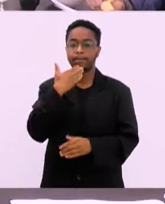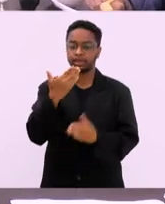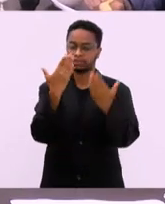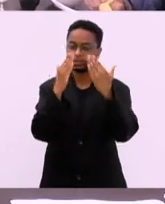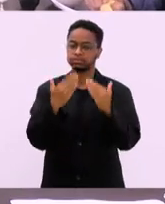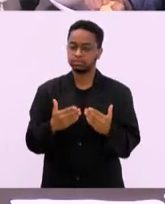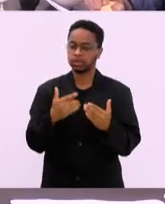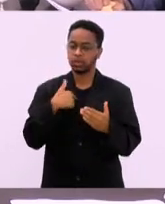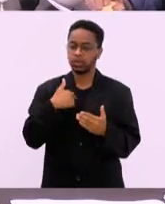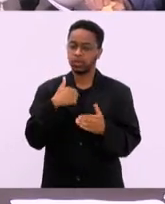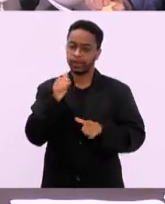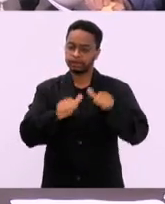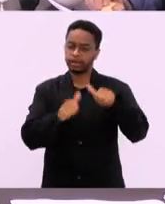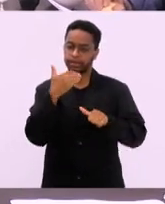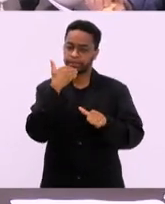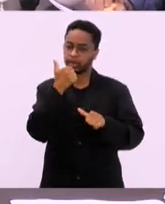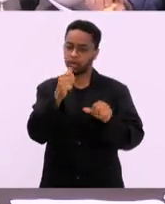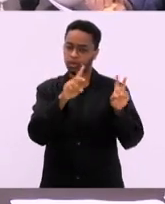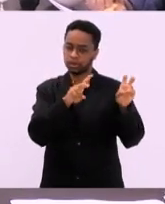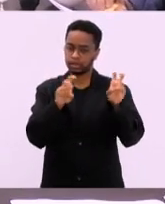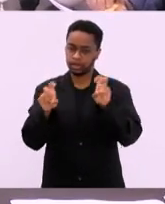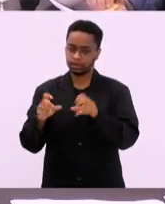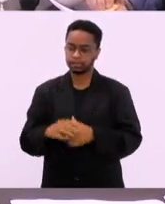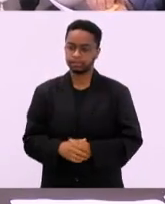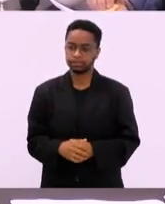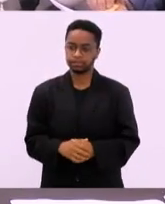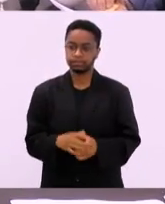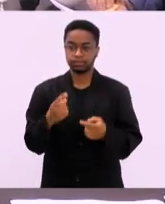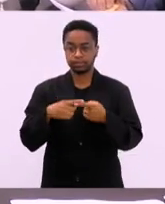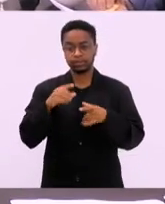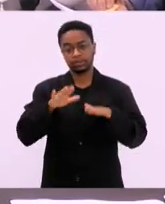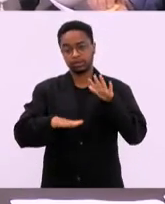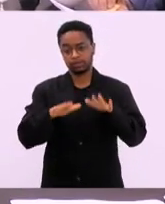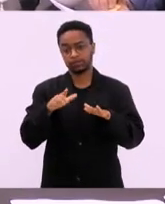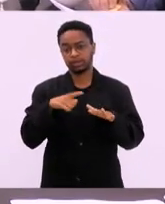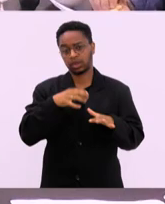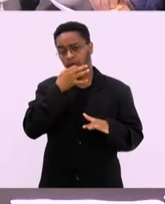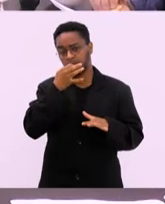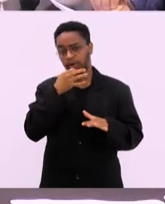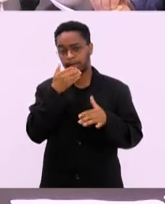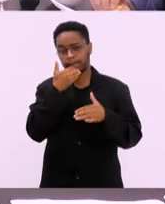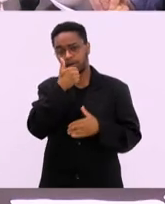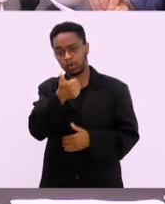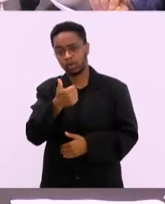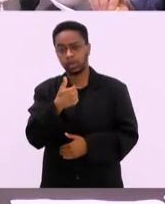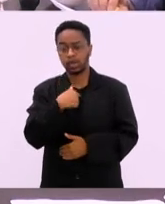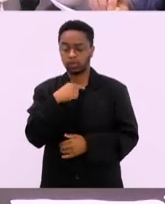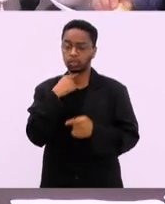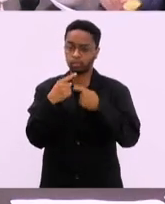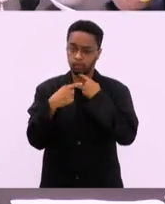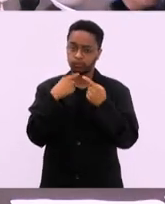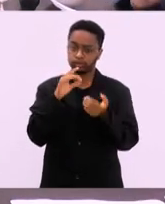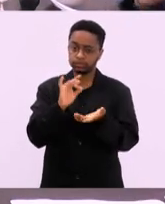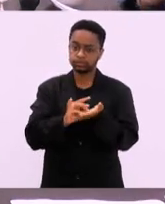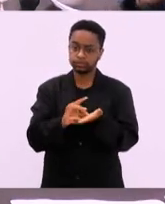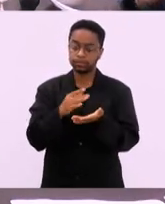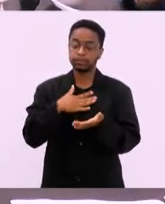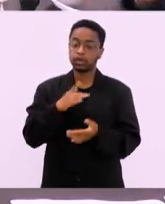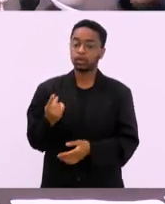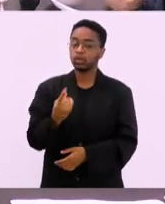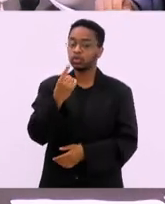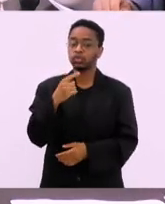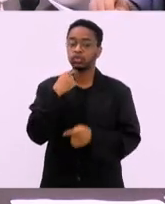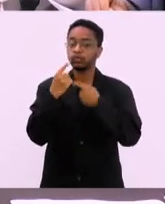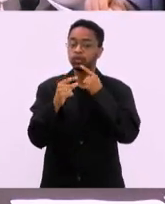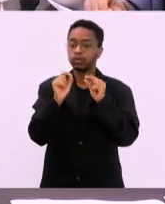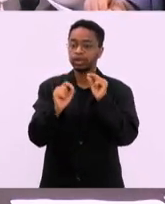gente poder examinar a questão, né, de repente até afirmar uma posição mais clara sobre isso. Eu confesso que eu tenho dúvida. A minha única dúvida reside no